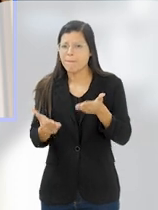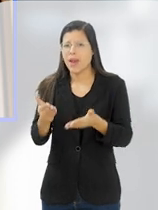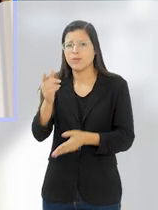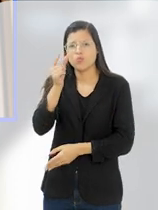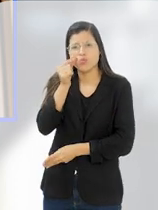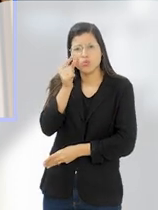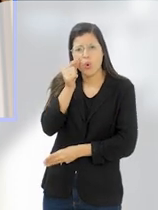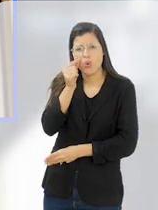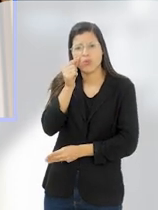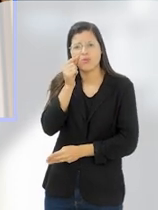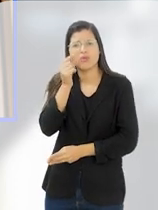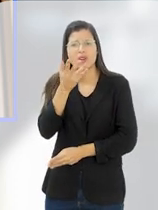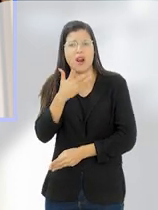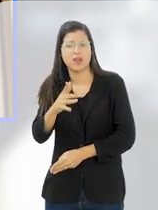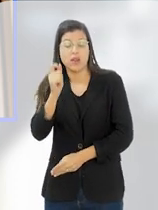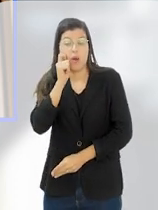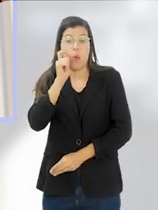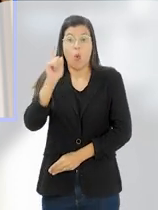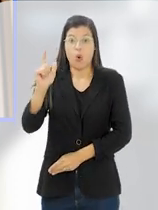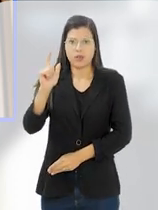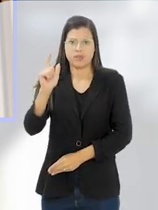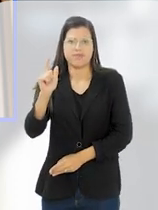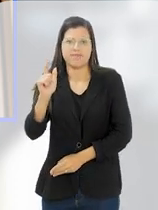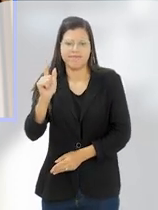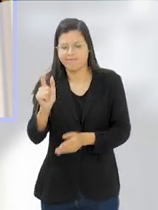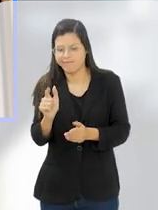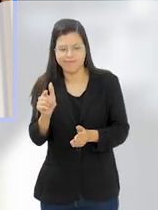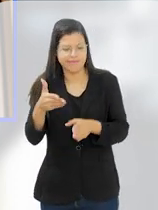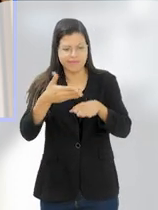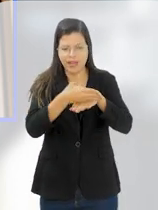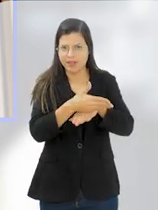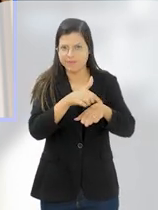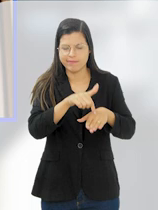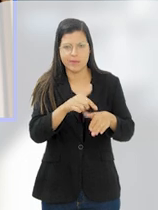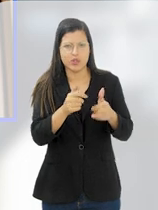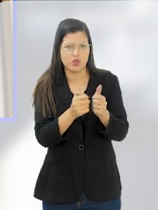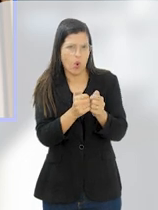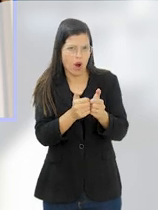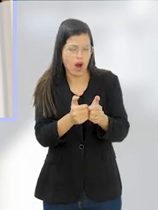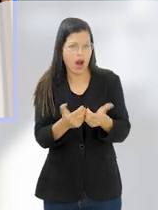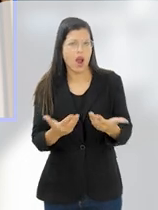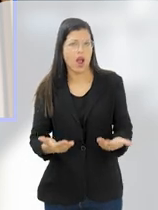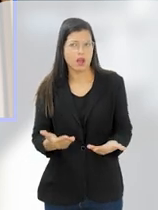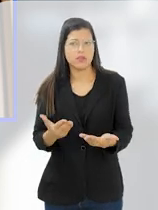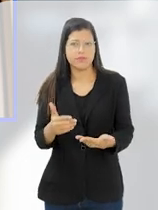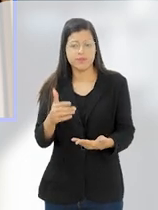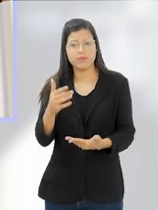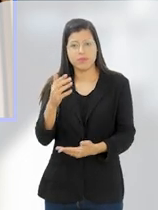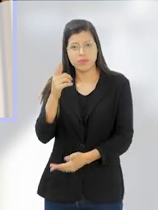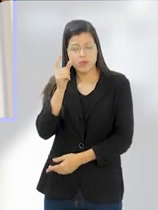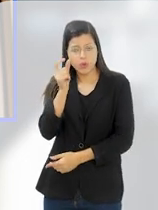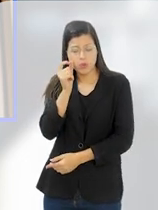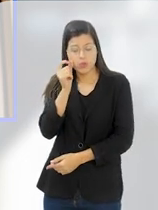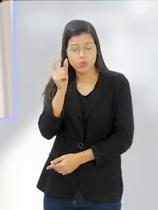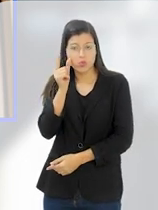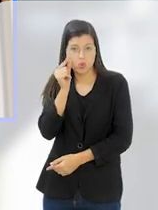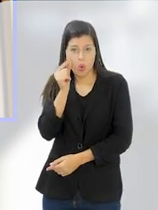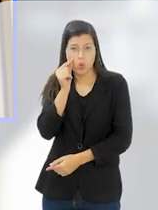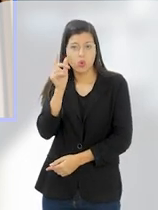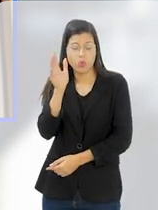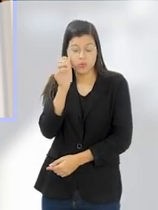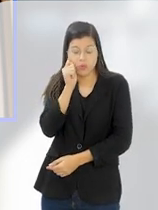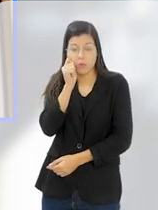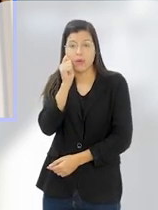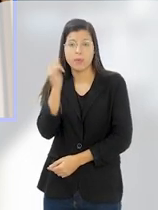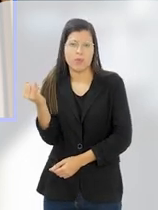crianças estão acordando para jogar. Olha que absurdo, né? O sono é precioso para a saúde. Elas estão ficando paradas,